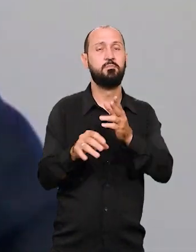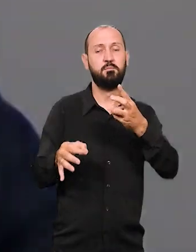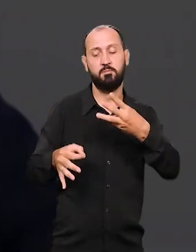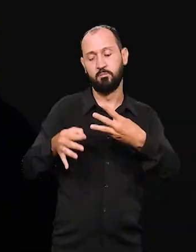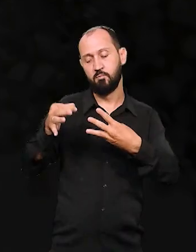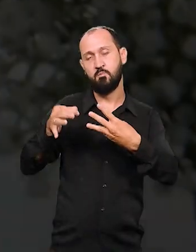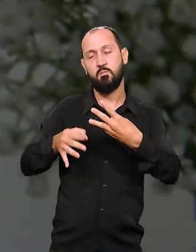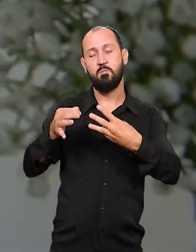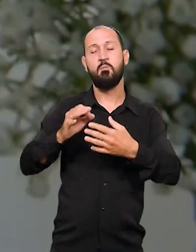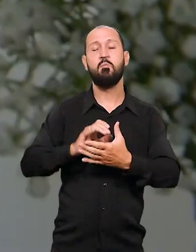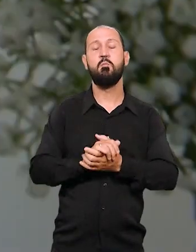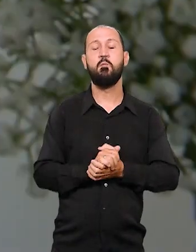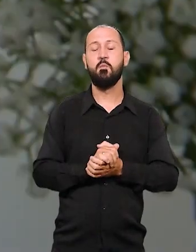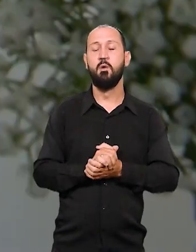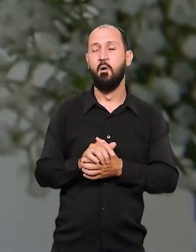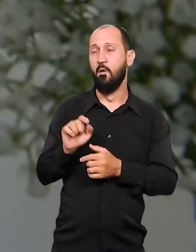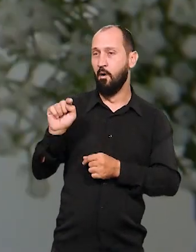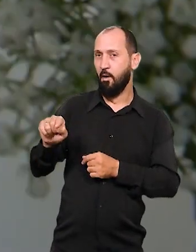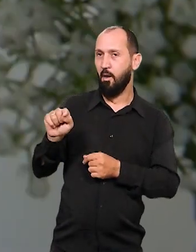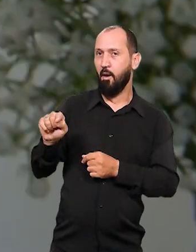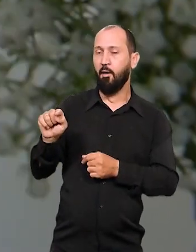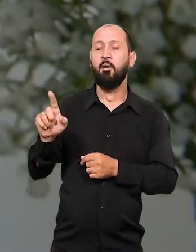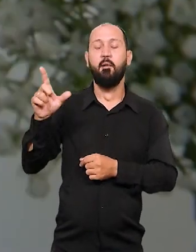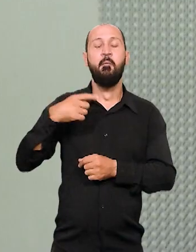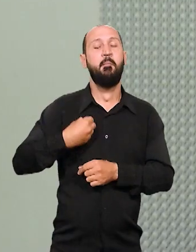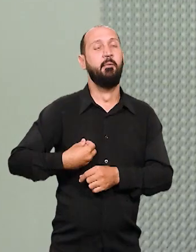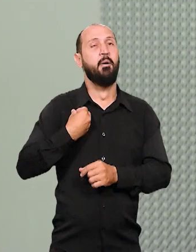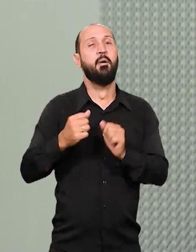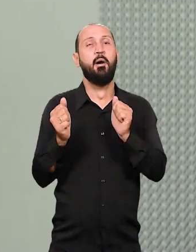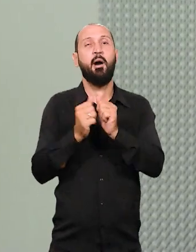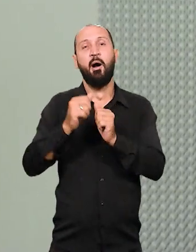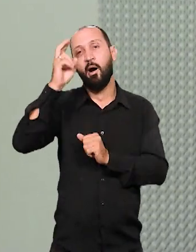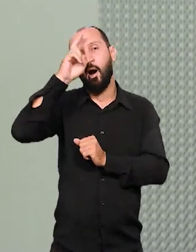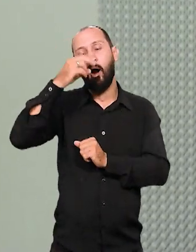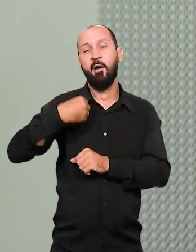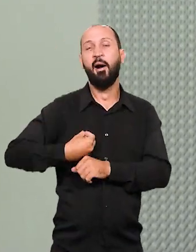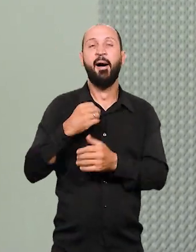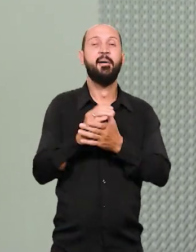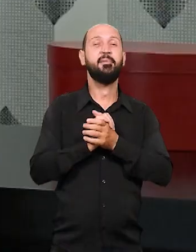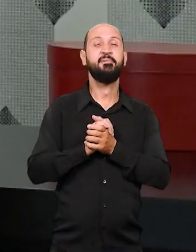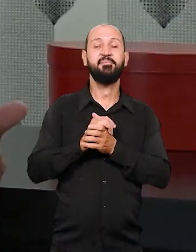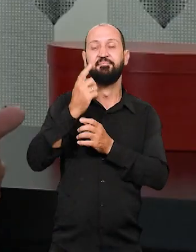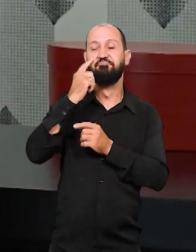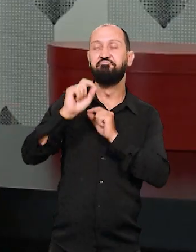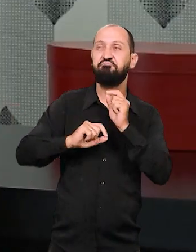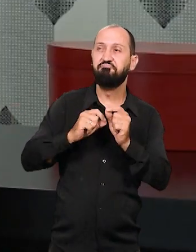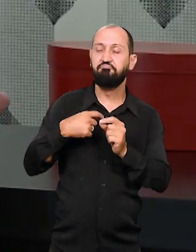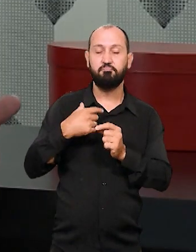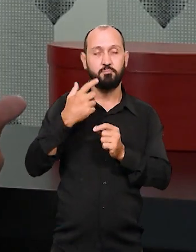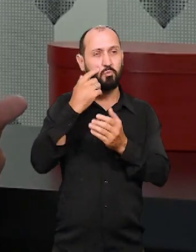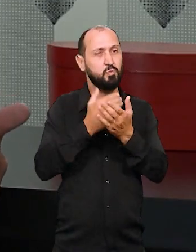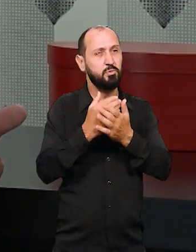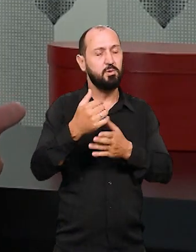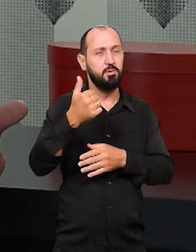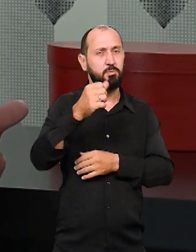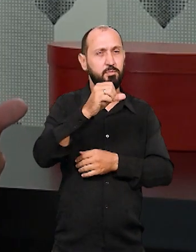do judiciário. Cristiano Ramos faz parte dessa história de luta. Eu adoeci em